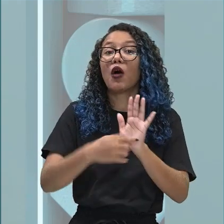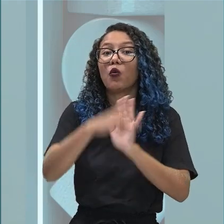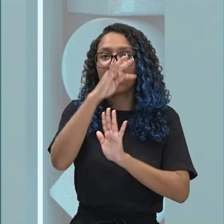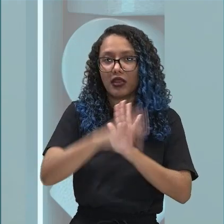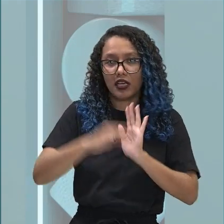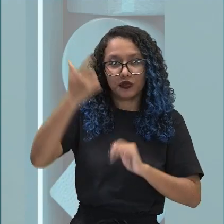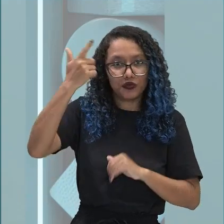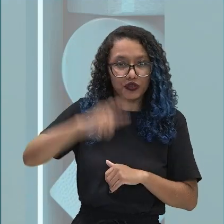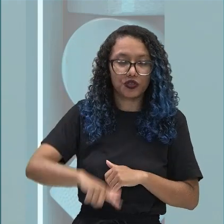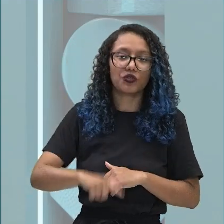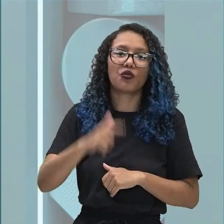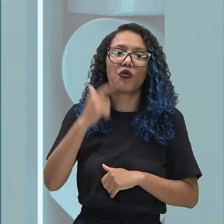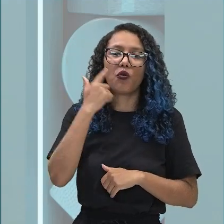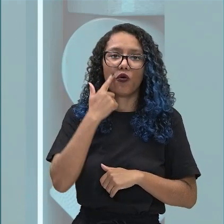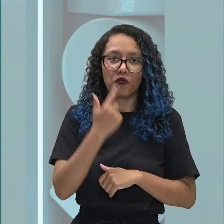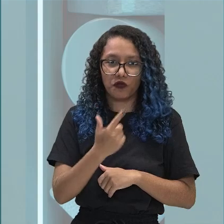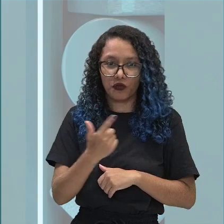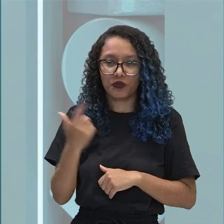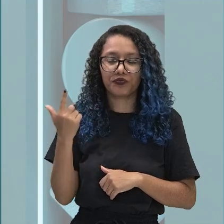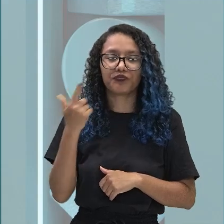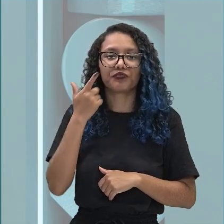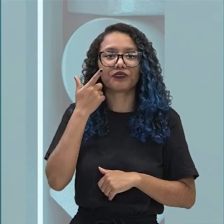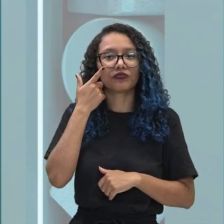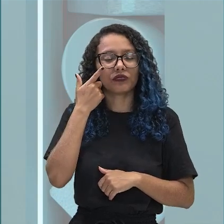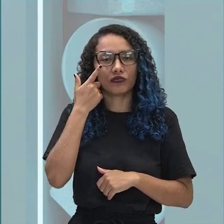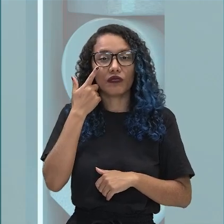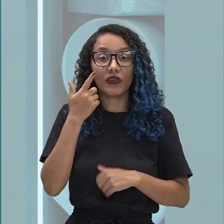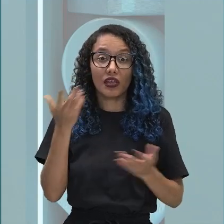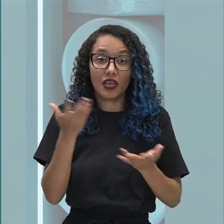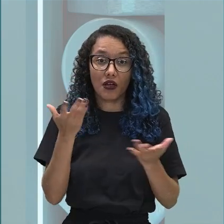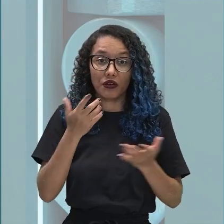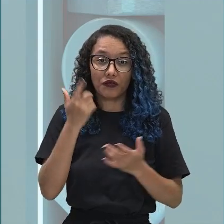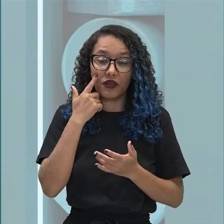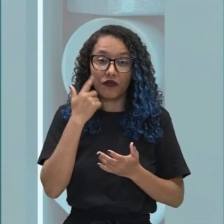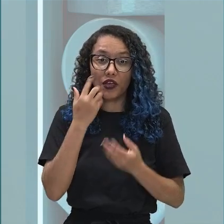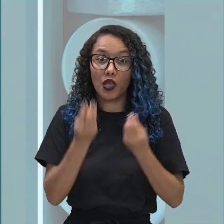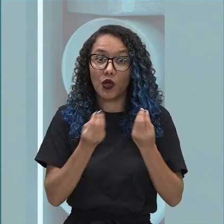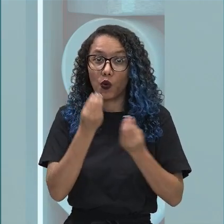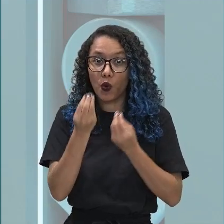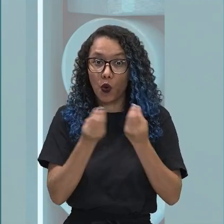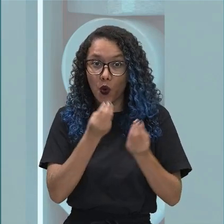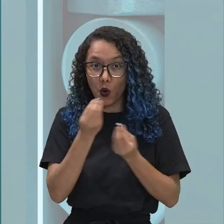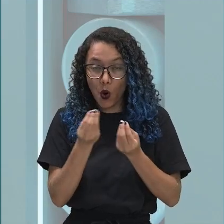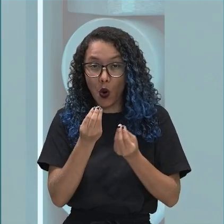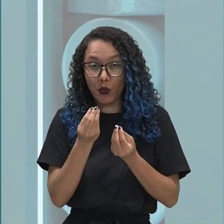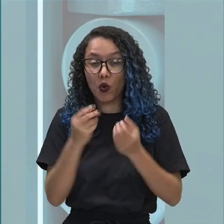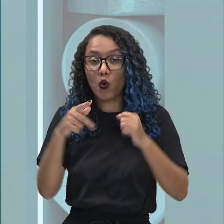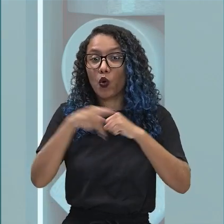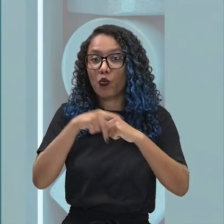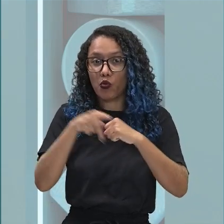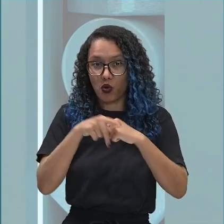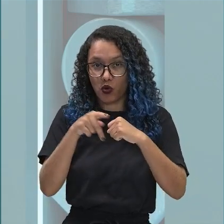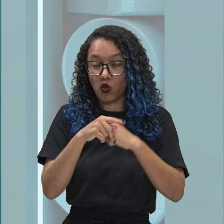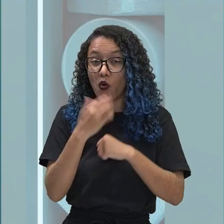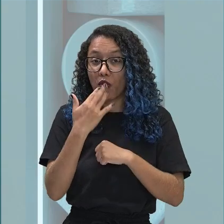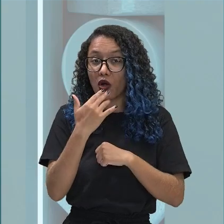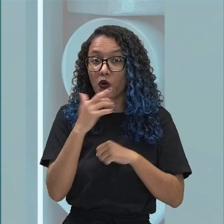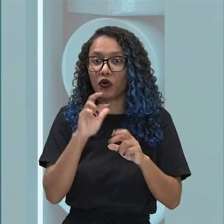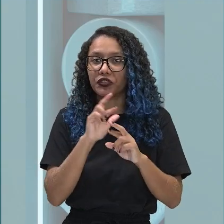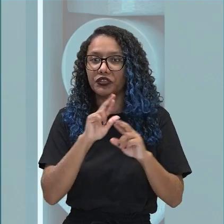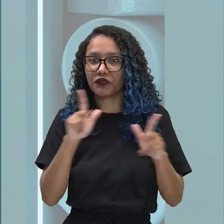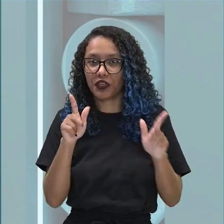conto. Vou abrir mão aqui das ilustrações e nós vamos ver em destaque os pronomes interrogativos da língua